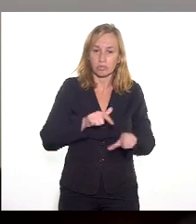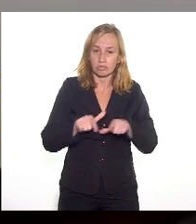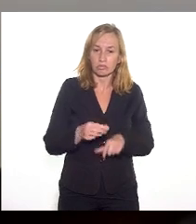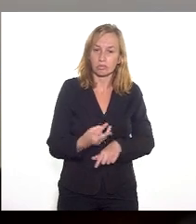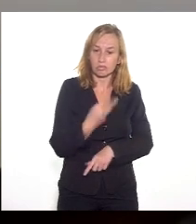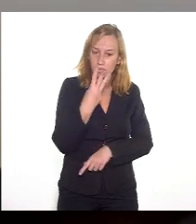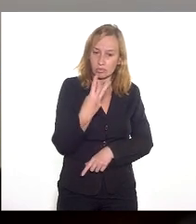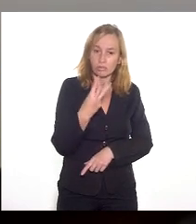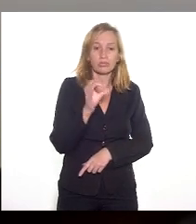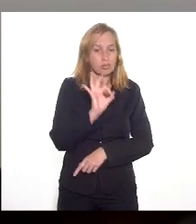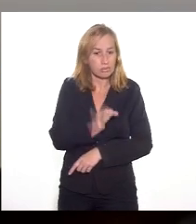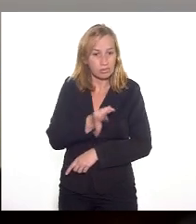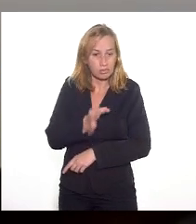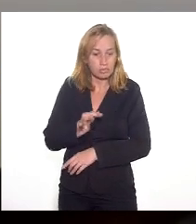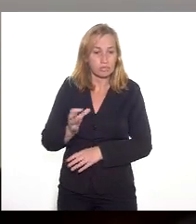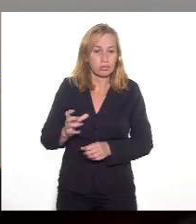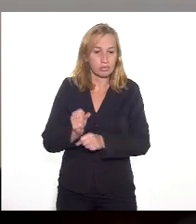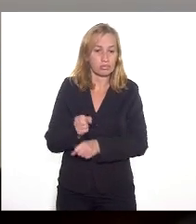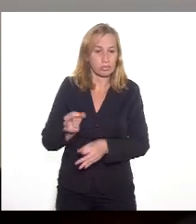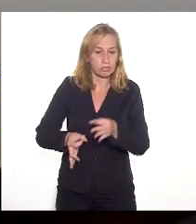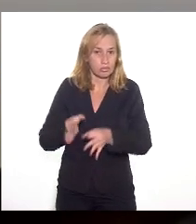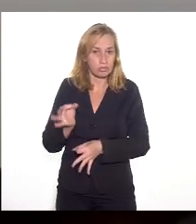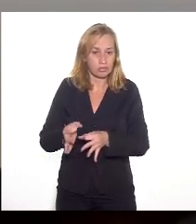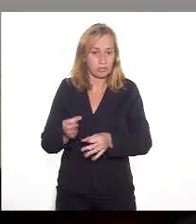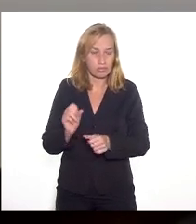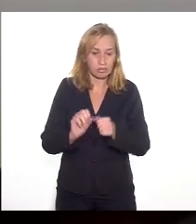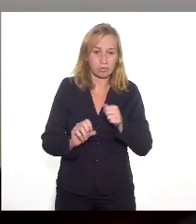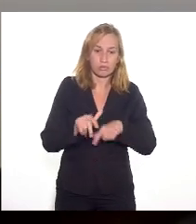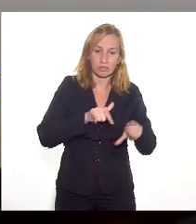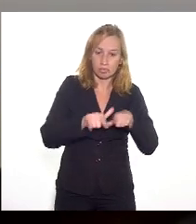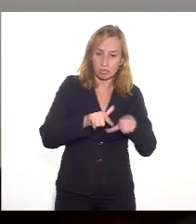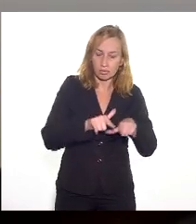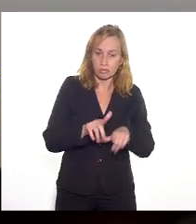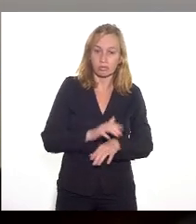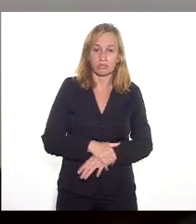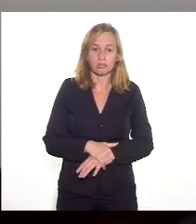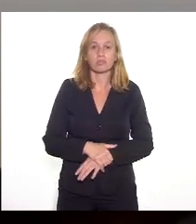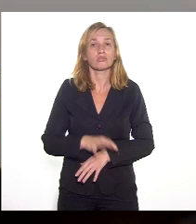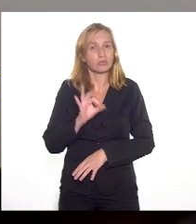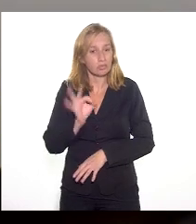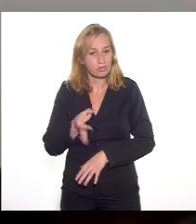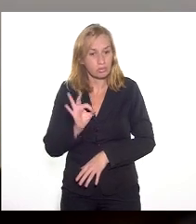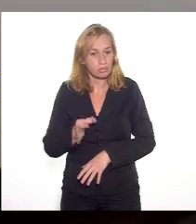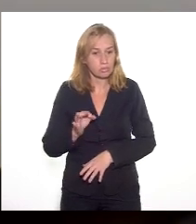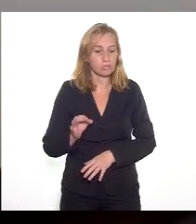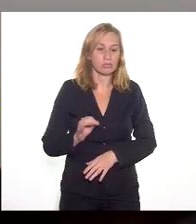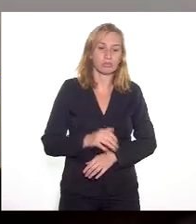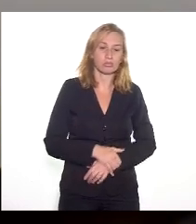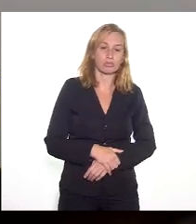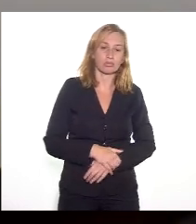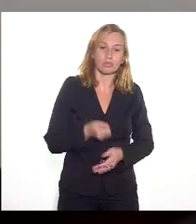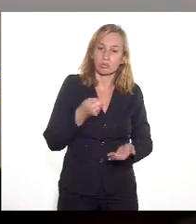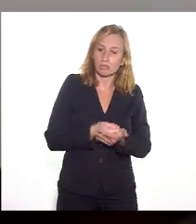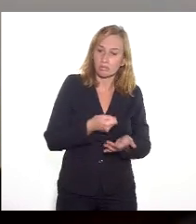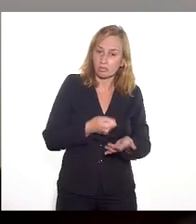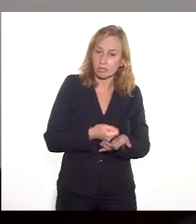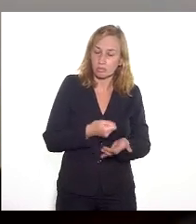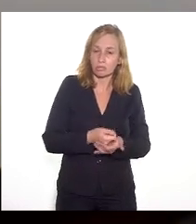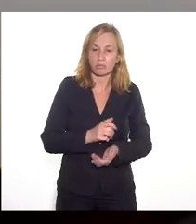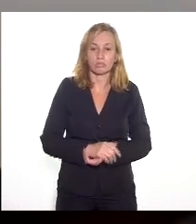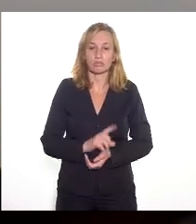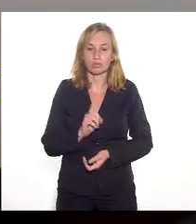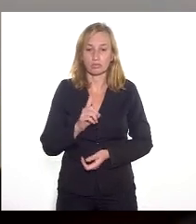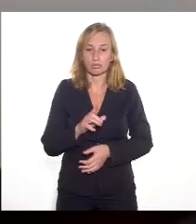o Tribunal de Contas de fazer esse trabalho, está certa a autoridade pública constituída que tem a obrigação, para não prevaricar,